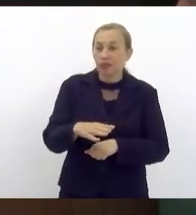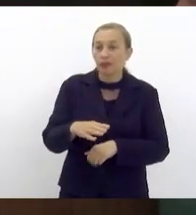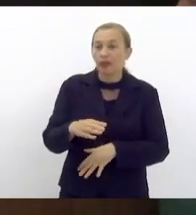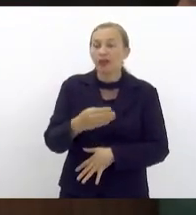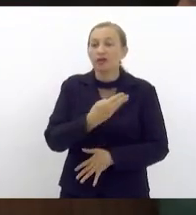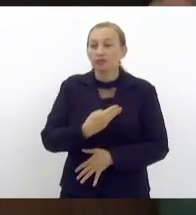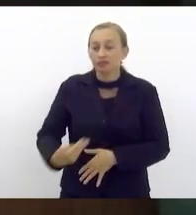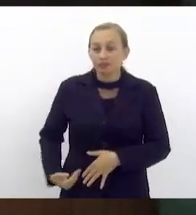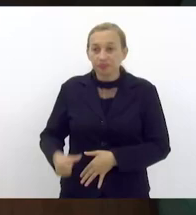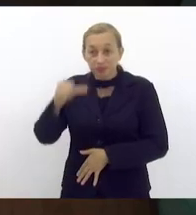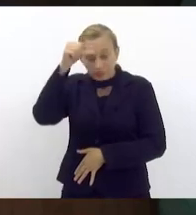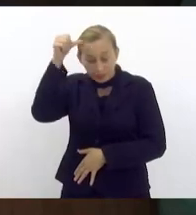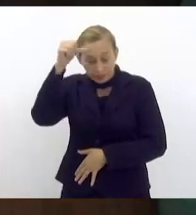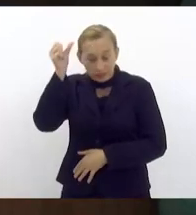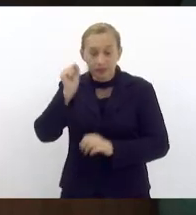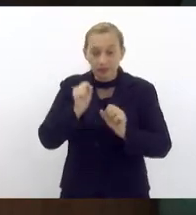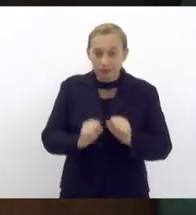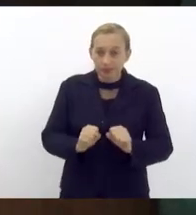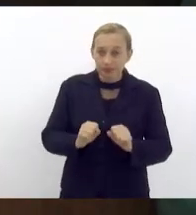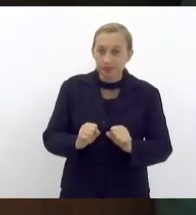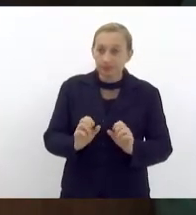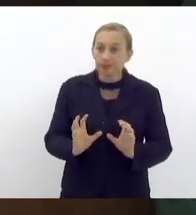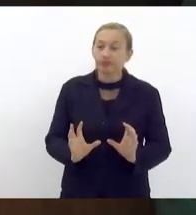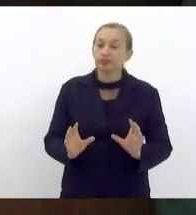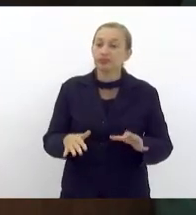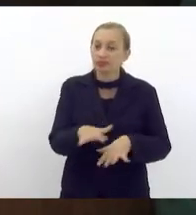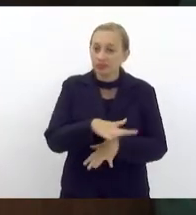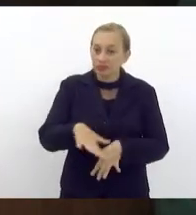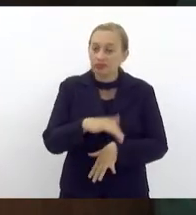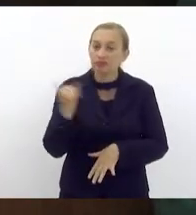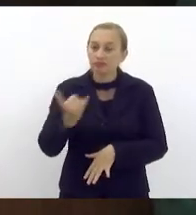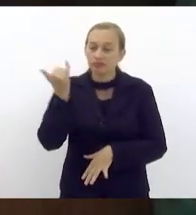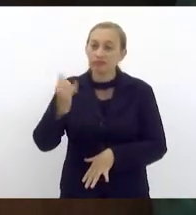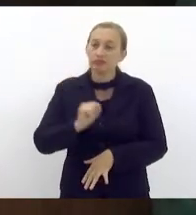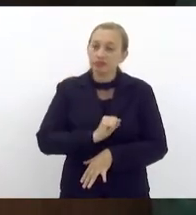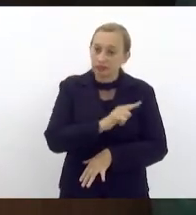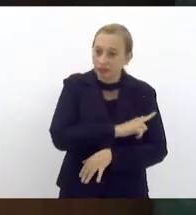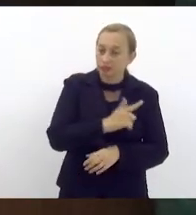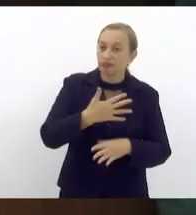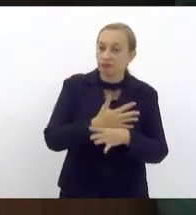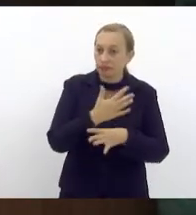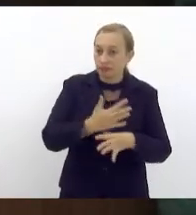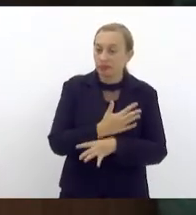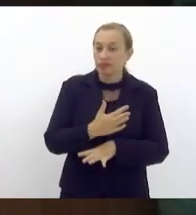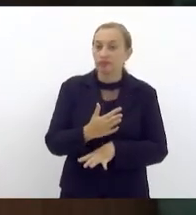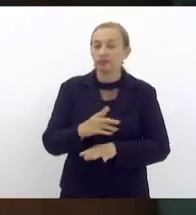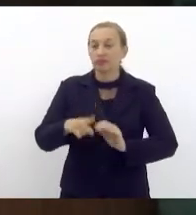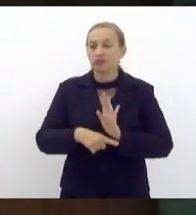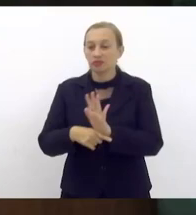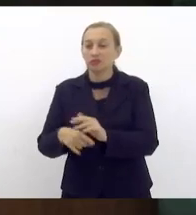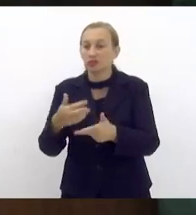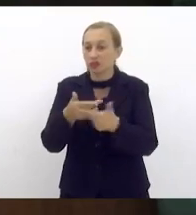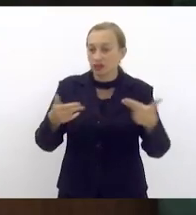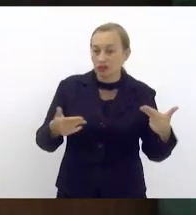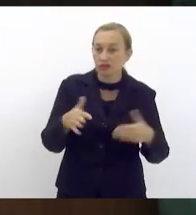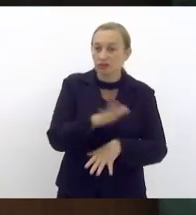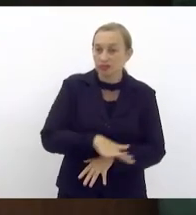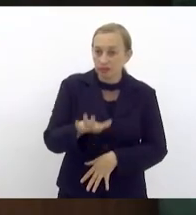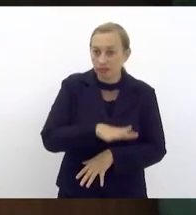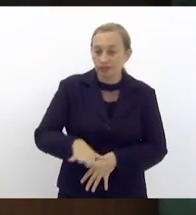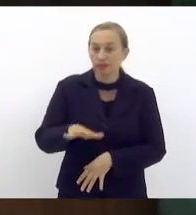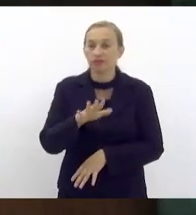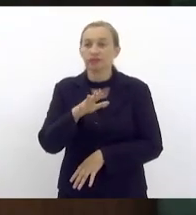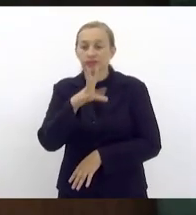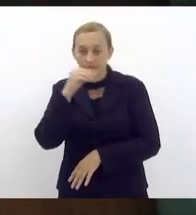Cláudio Castro para que a gente possa levar essa unidade importante para a cidade de São Gonçalo que vai atender tantas crianças e adolescentes